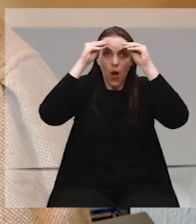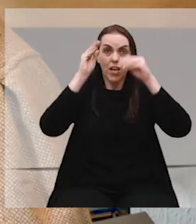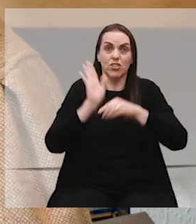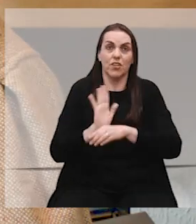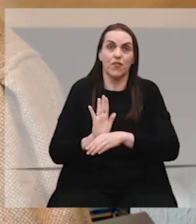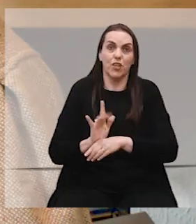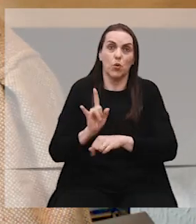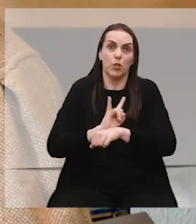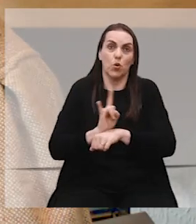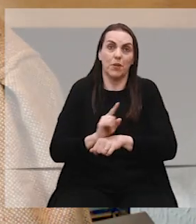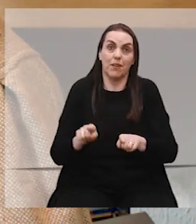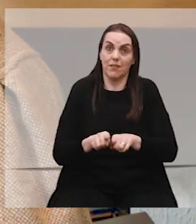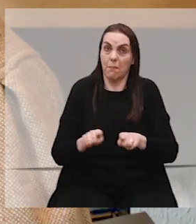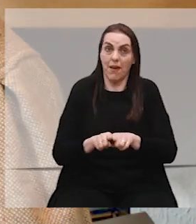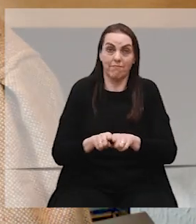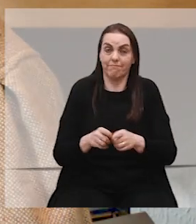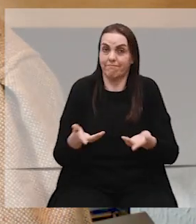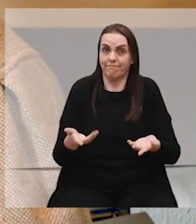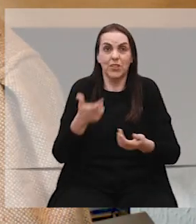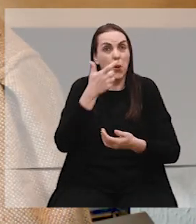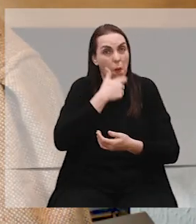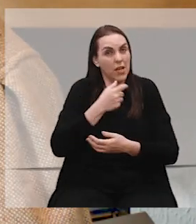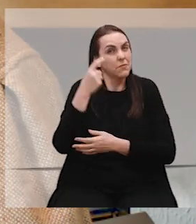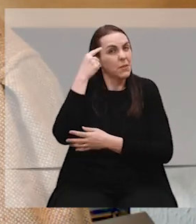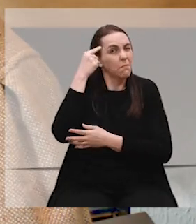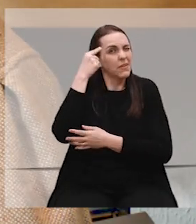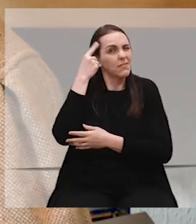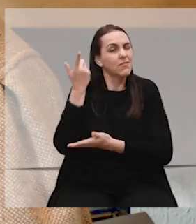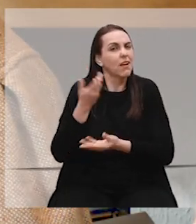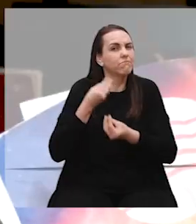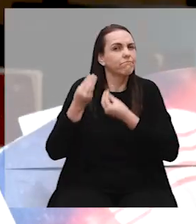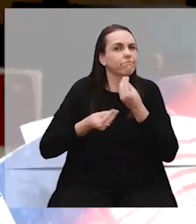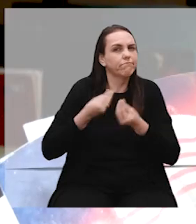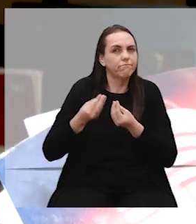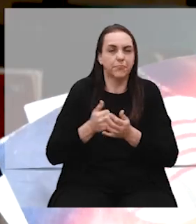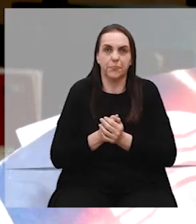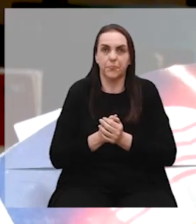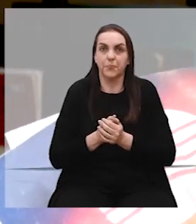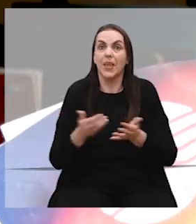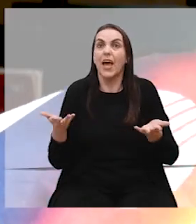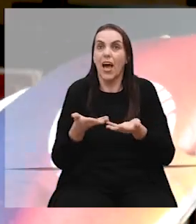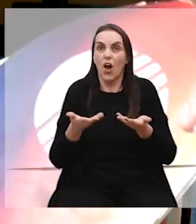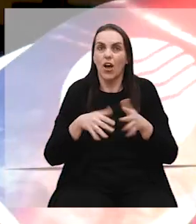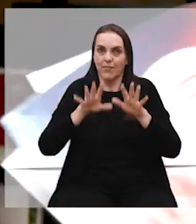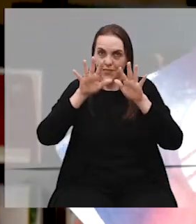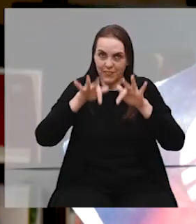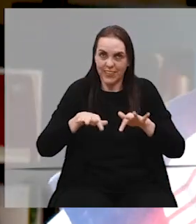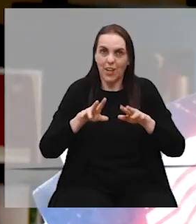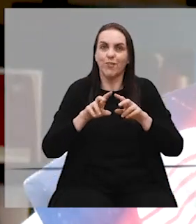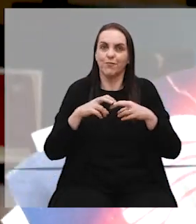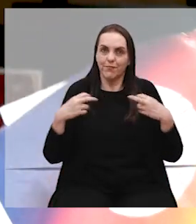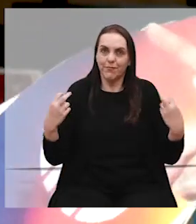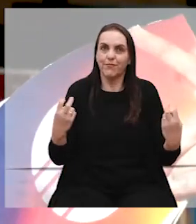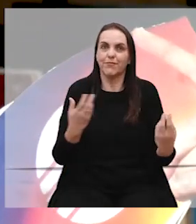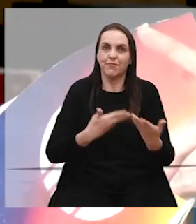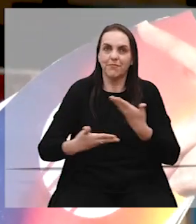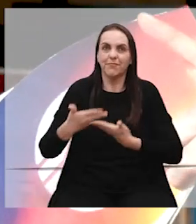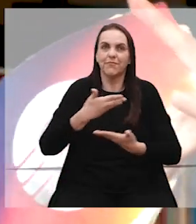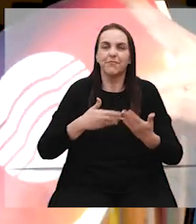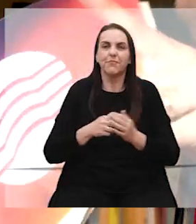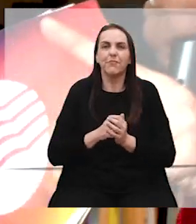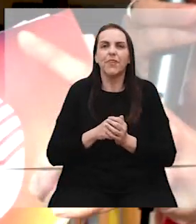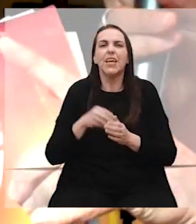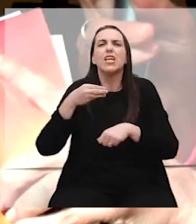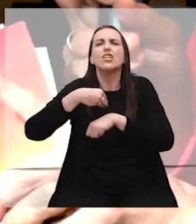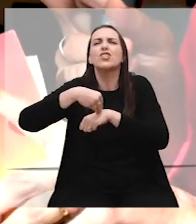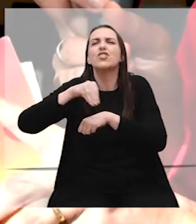linguagem, né? Então, acho que a gente tem que repensar isso também. Vonei, para nós encerrarmos essa rodada,